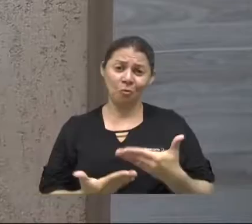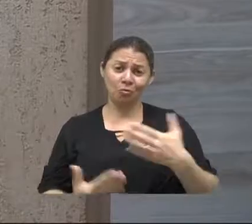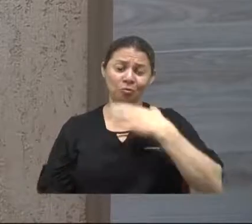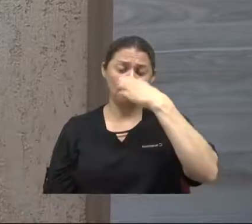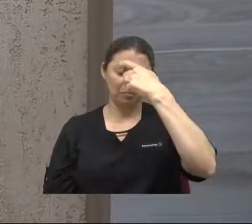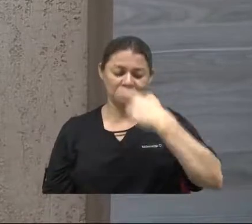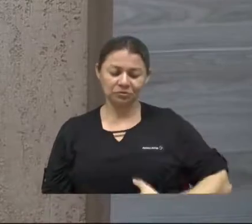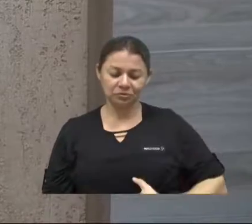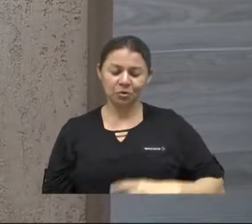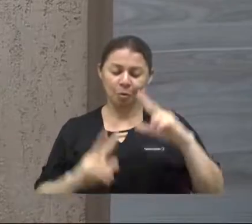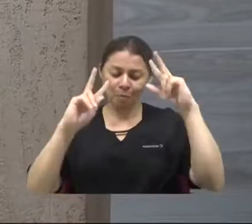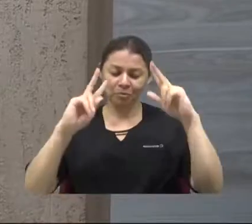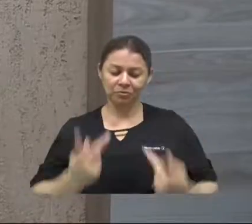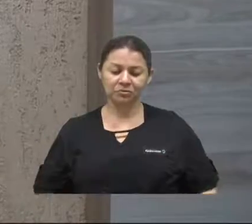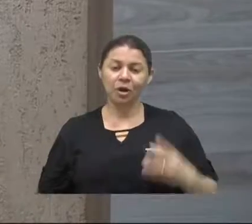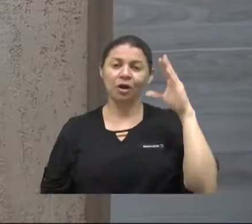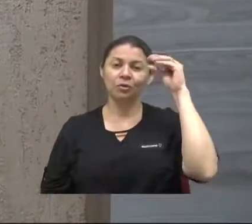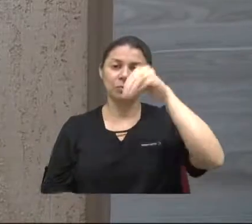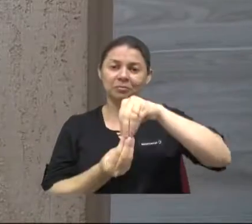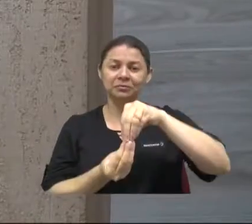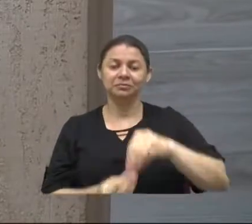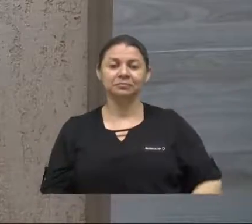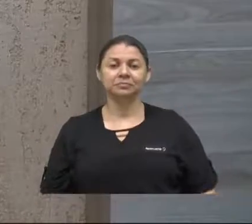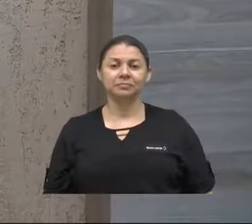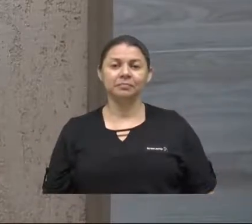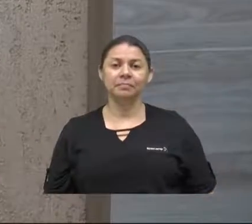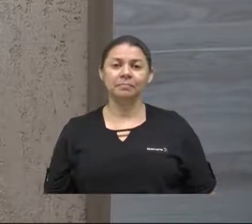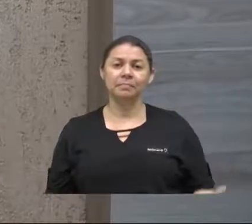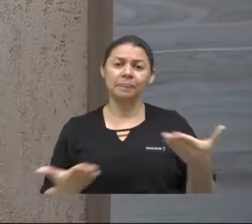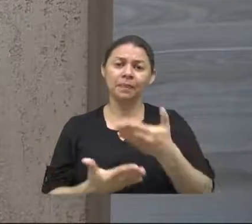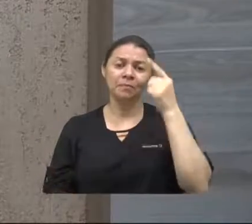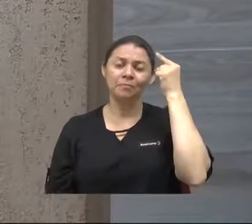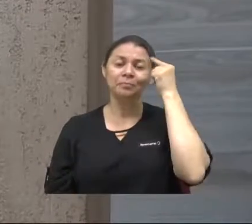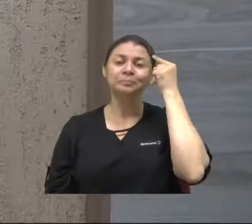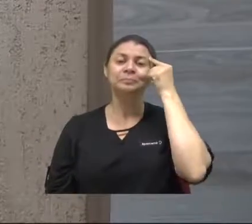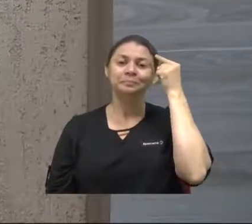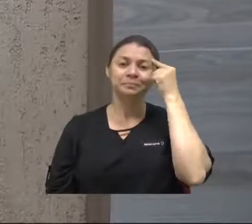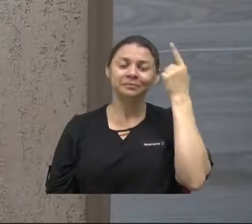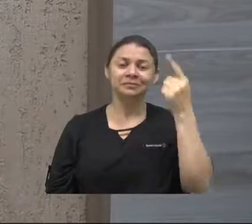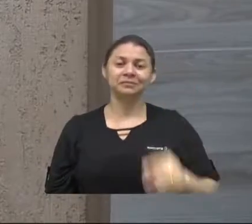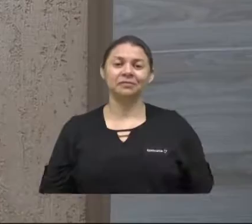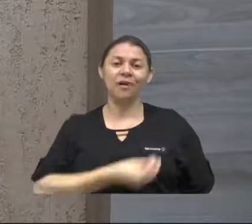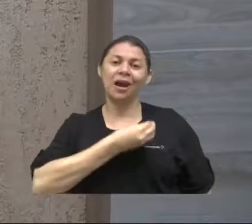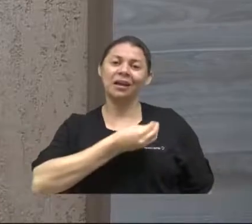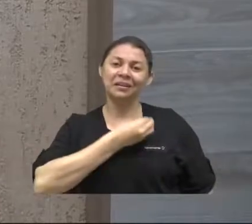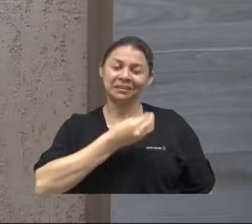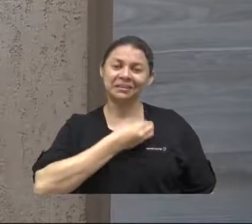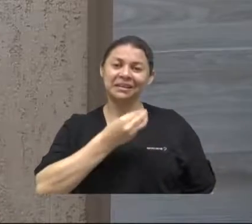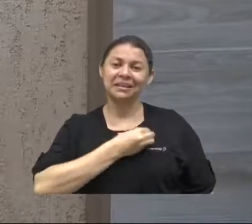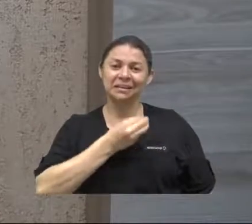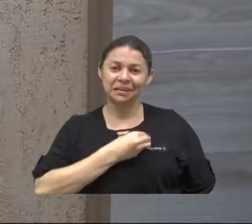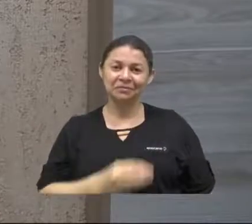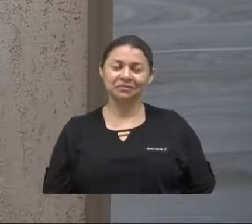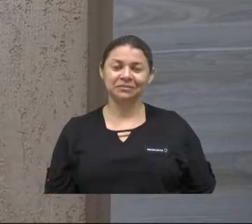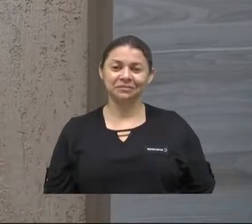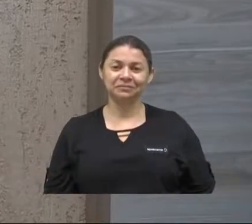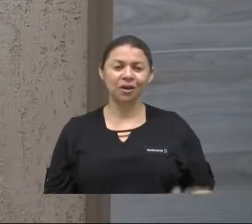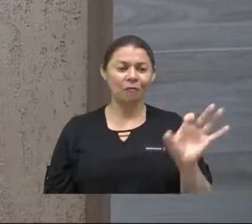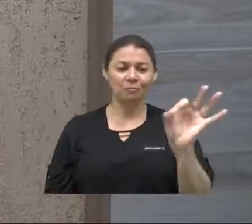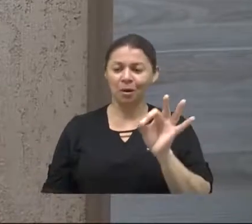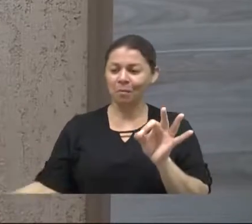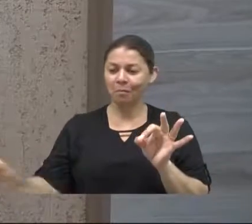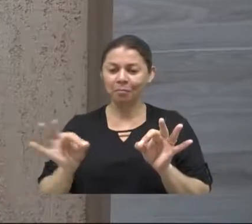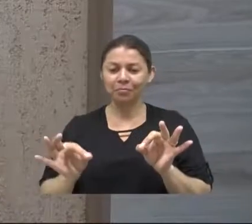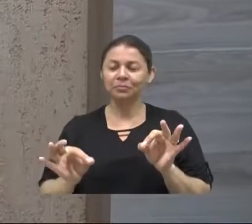humana, mais completo. E penso que é assim mesmo que a vida se faz, de pedaços de